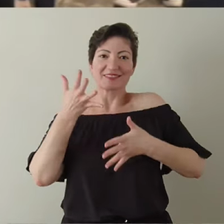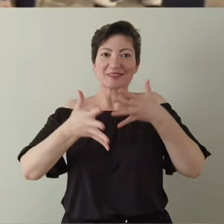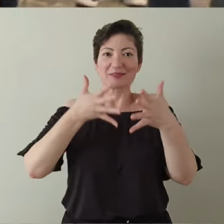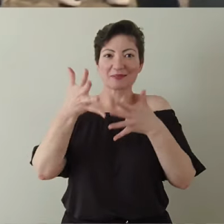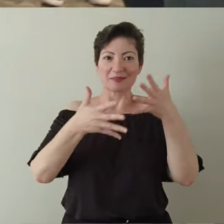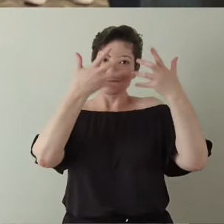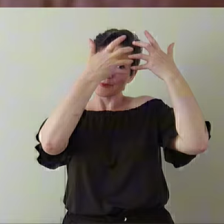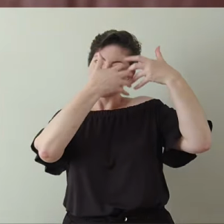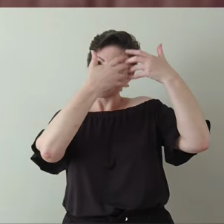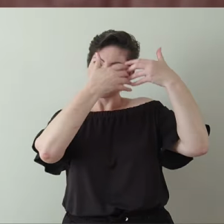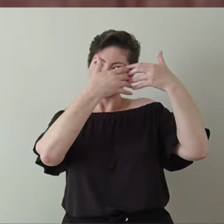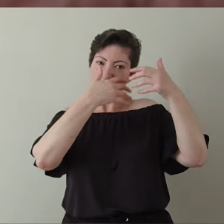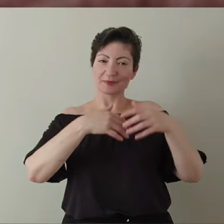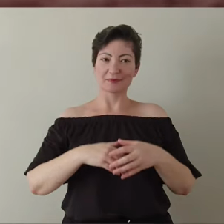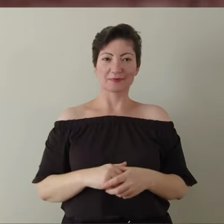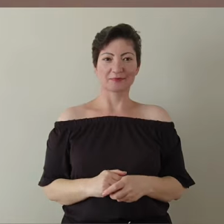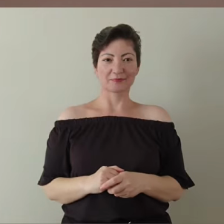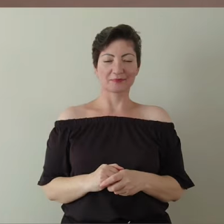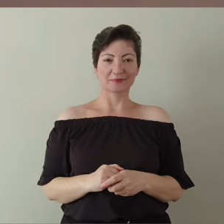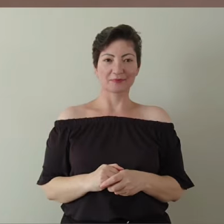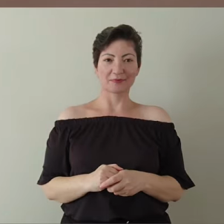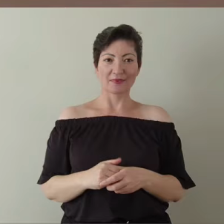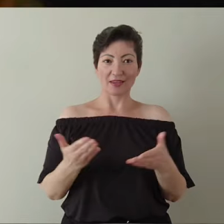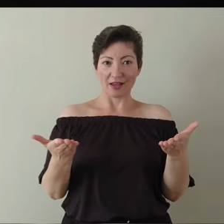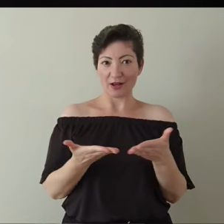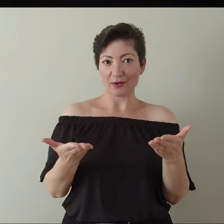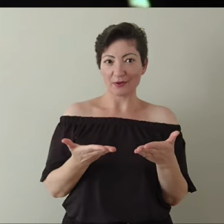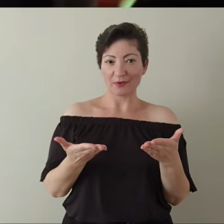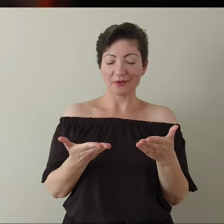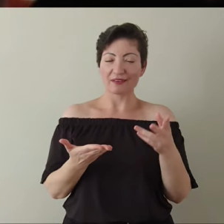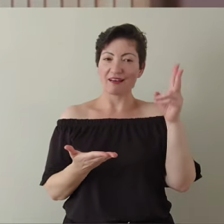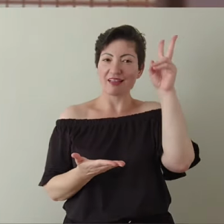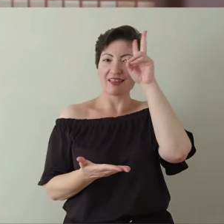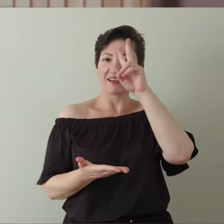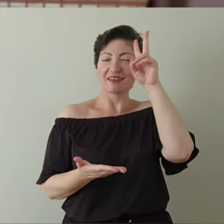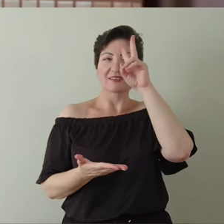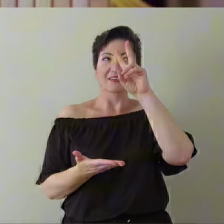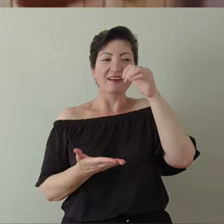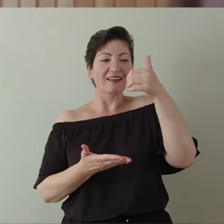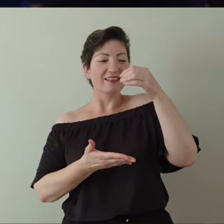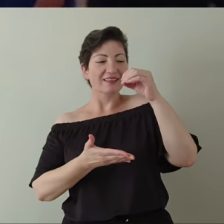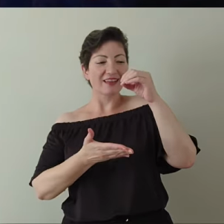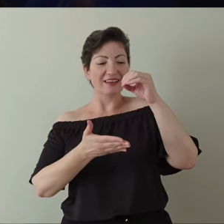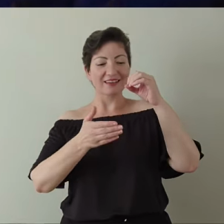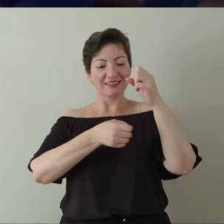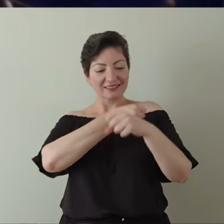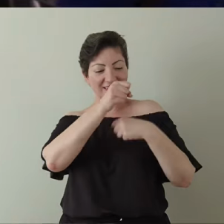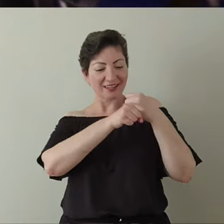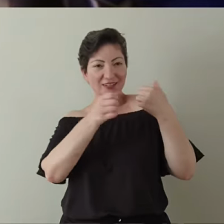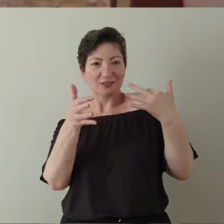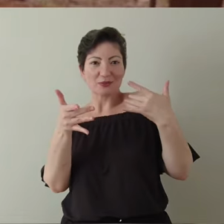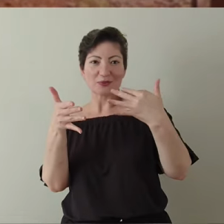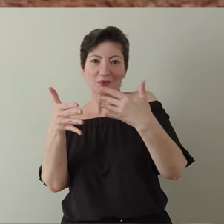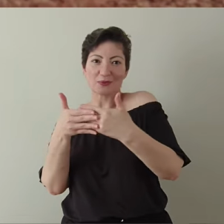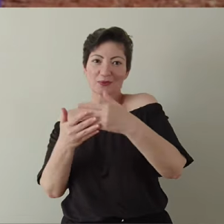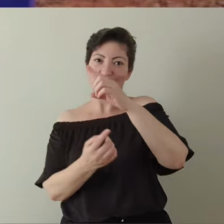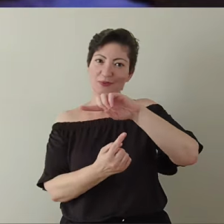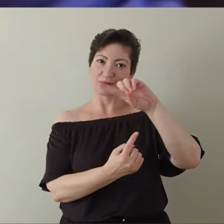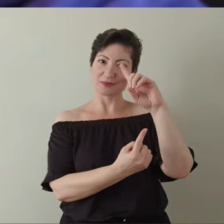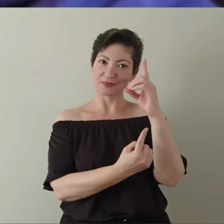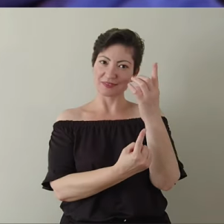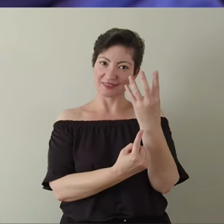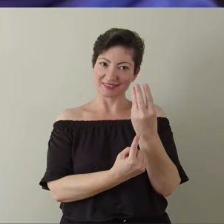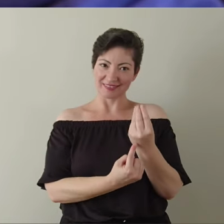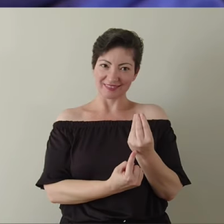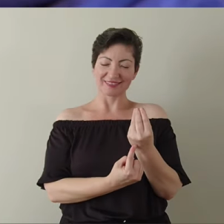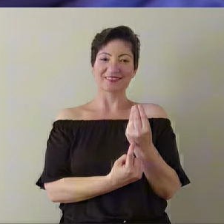reflexivo. Este documentário é uma viagem pelos 10 anos de história do grupo de teatro Dia